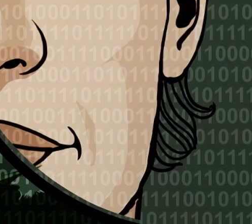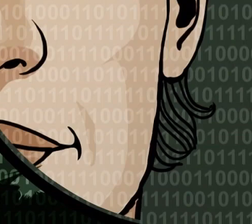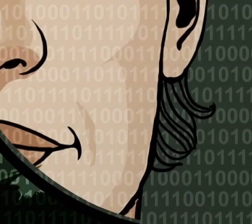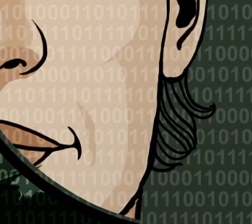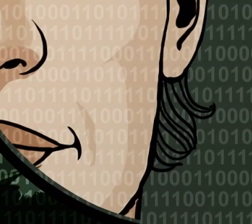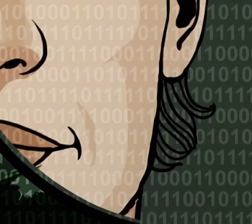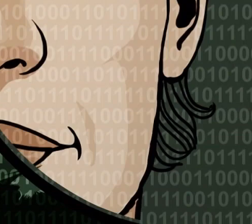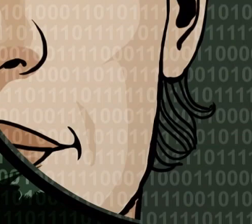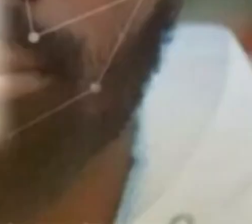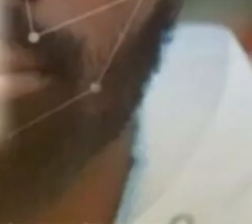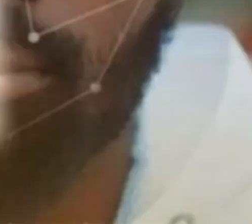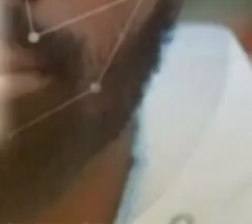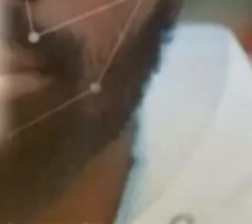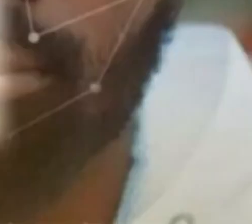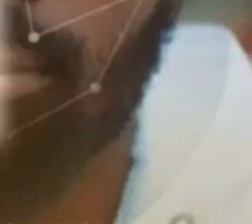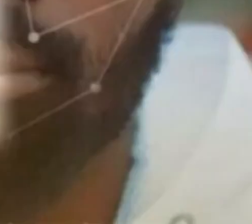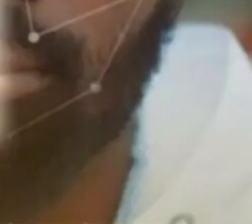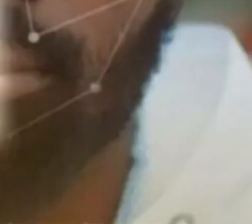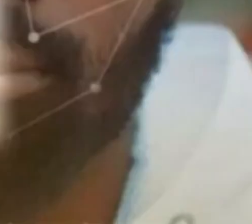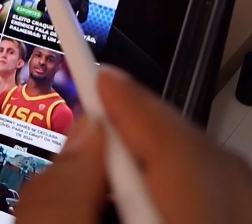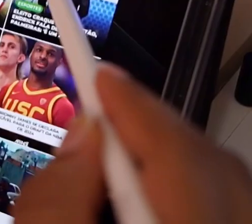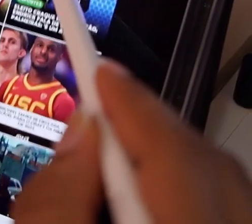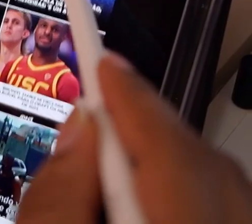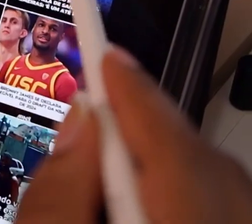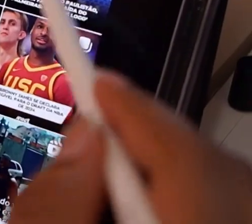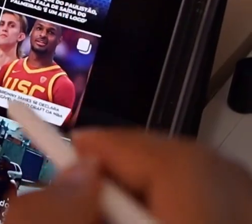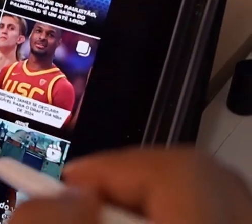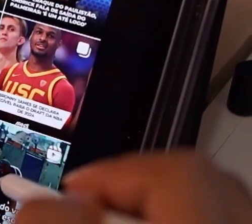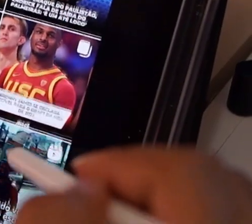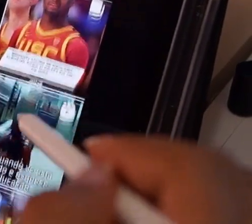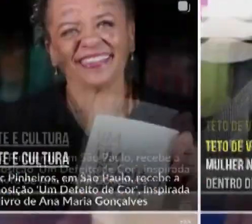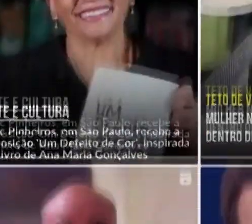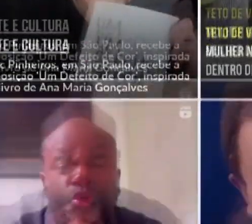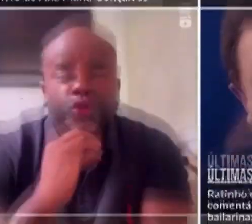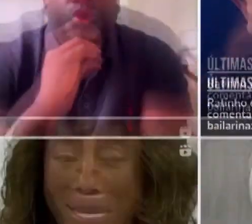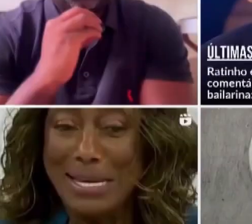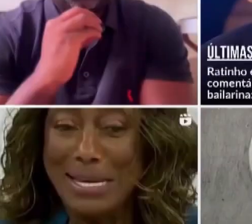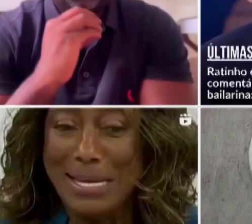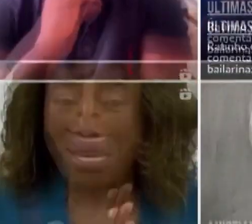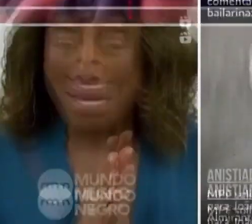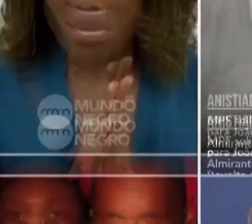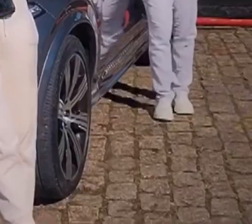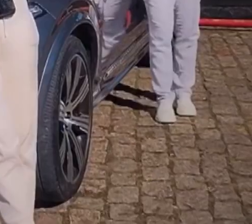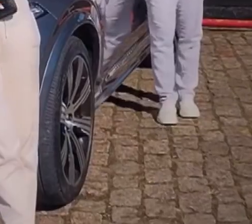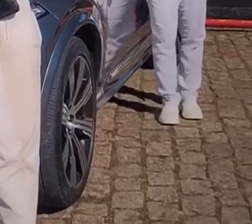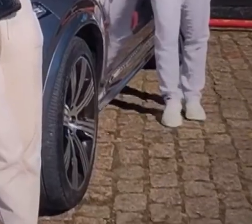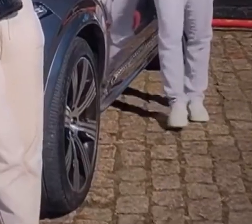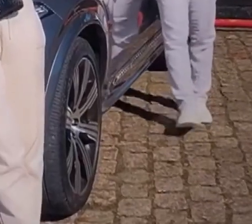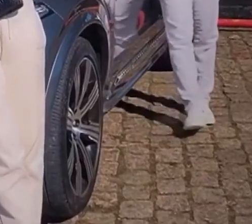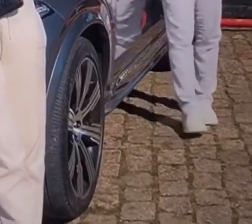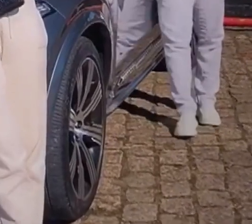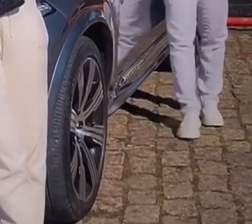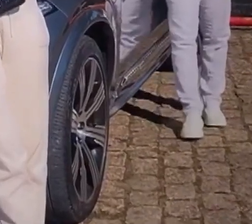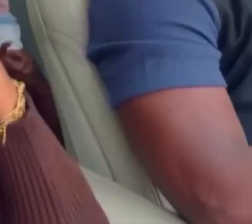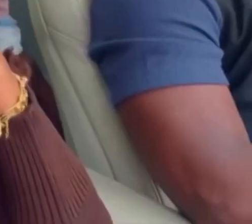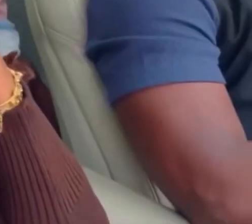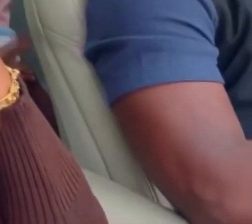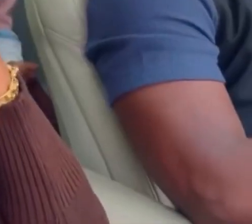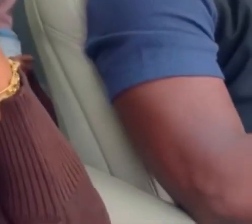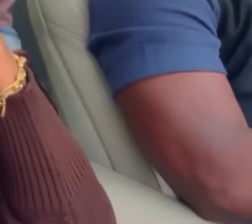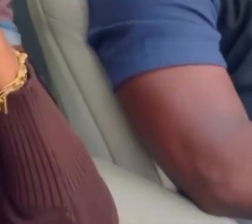Arriba desse sereno, alguém de sobreaviso, onde quem manda é a piranha, a serra fina saberá.